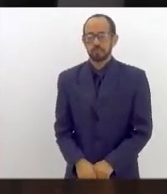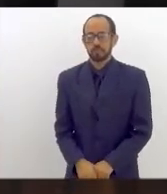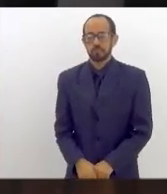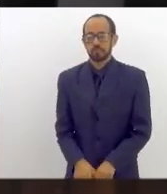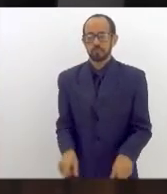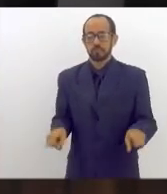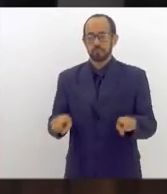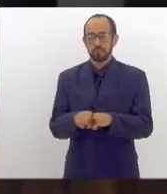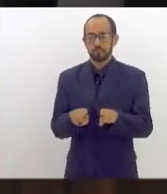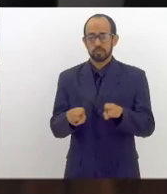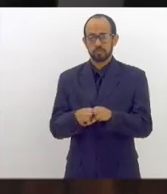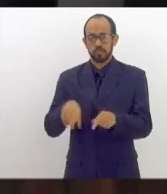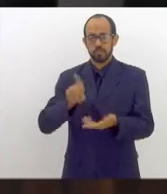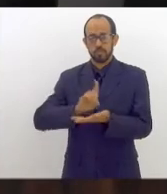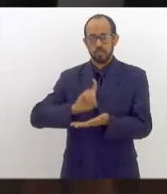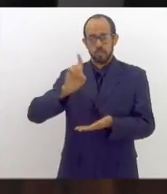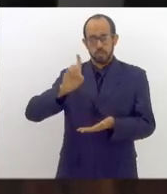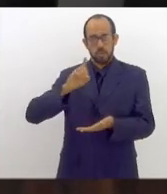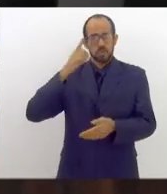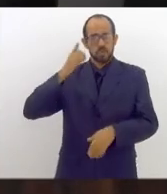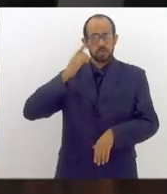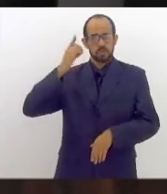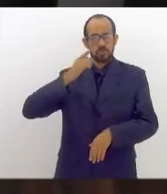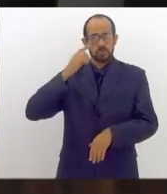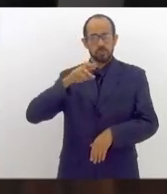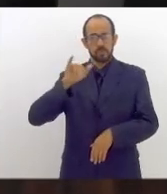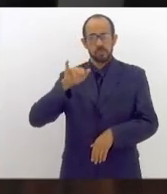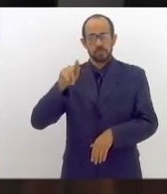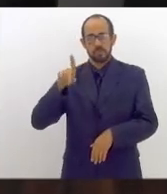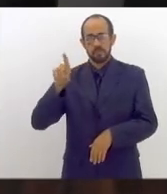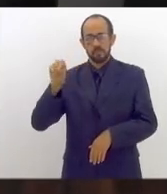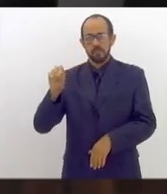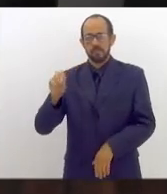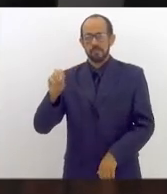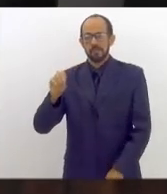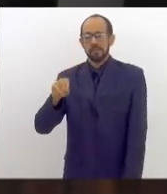também o Doutor Desembargador Ricardo Rodrigues Cardoso